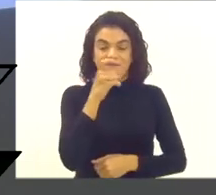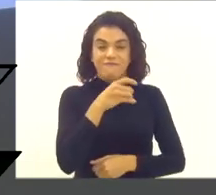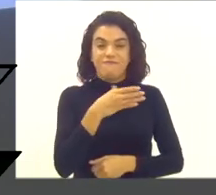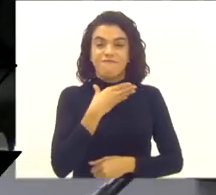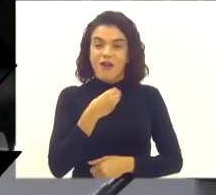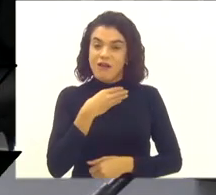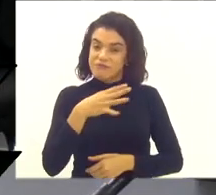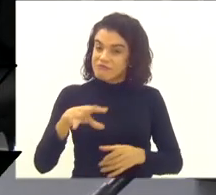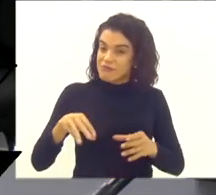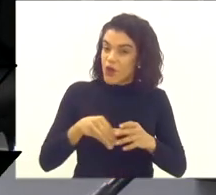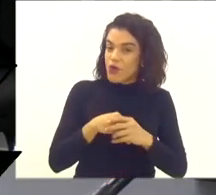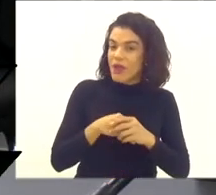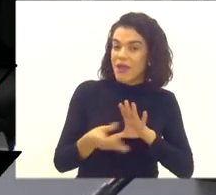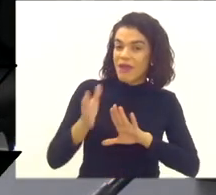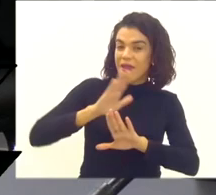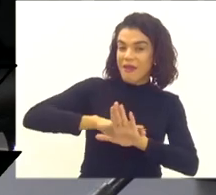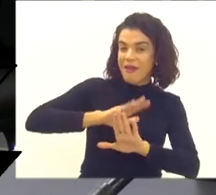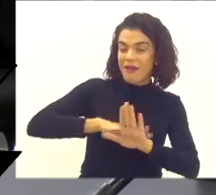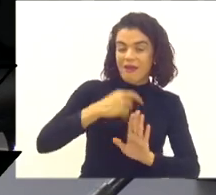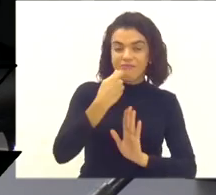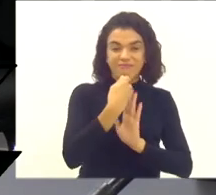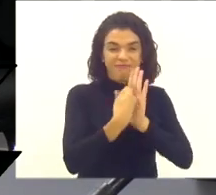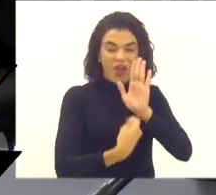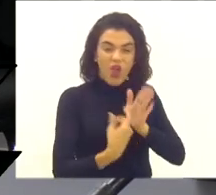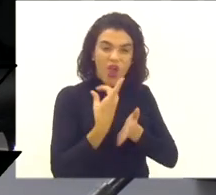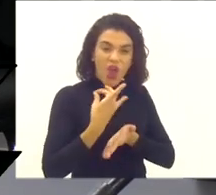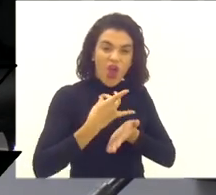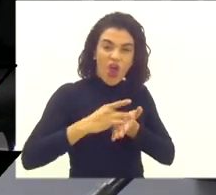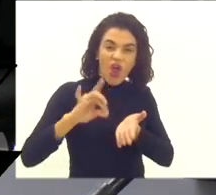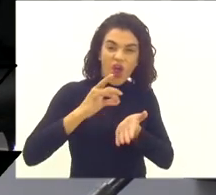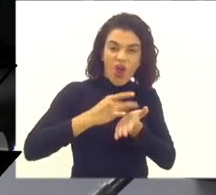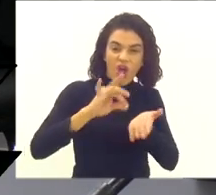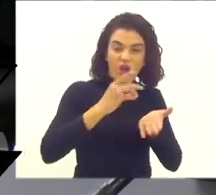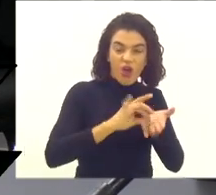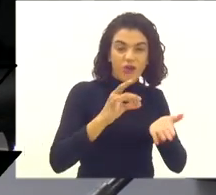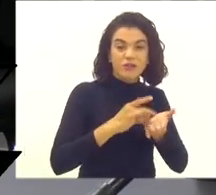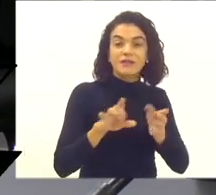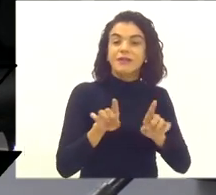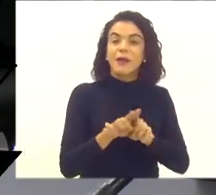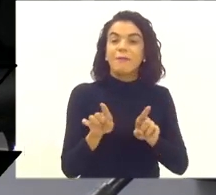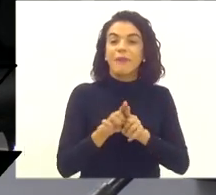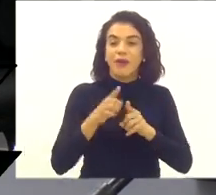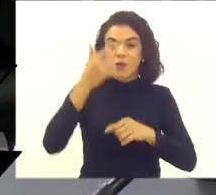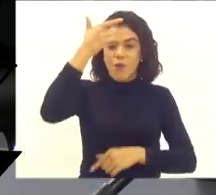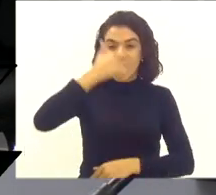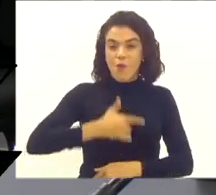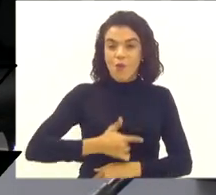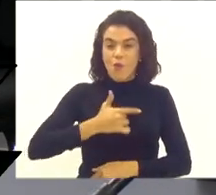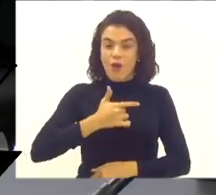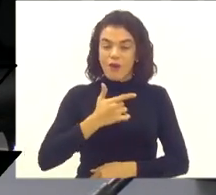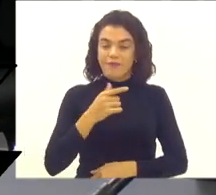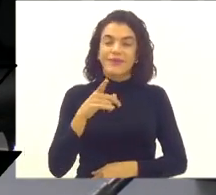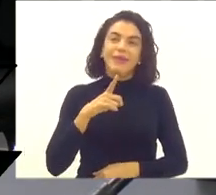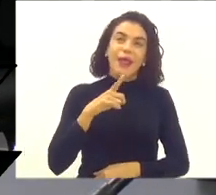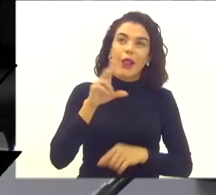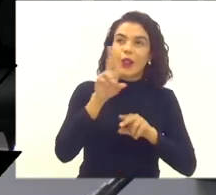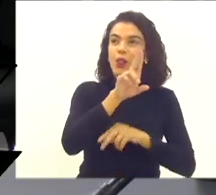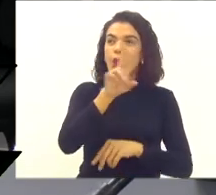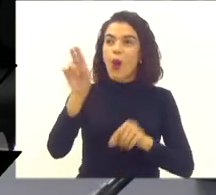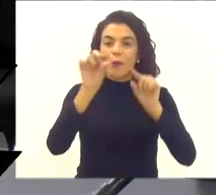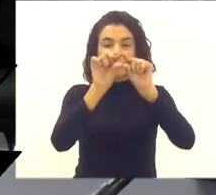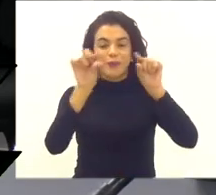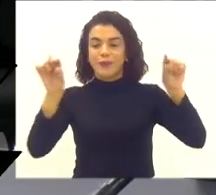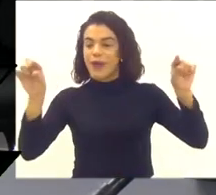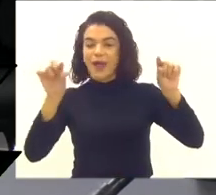incluem o discurso de ódio né e em geral ocultam autoria Por mais que você veja lá um nome de um veículo